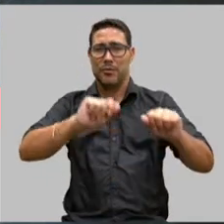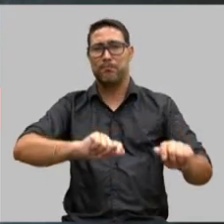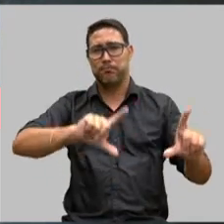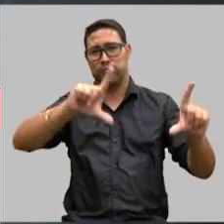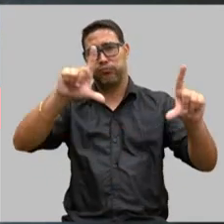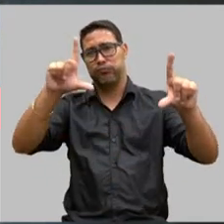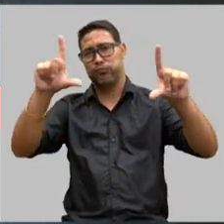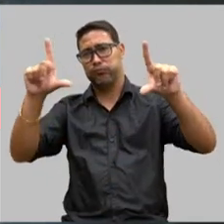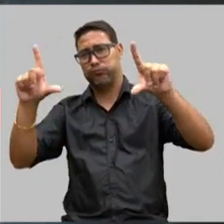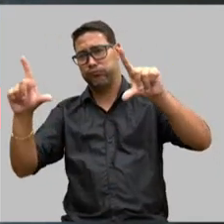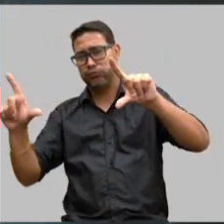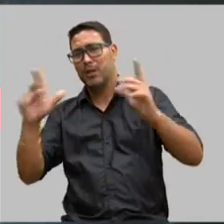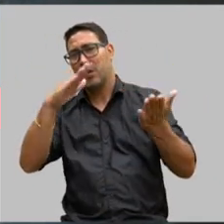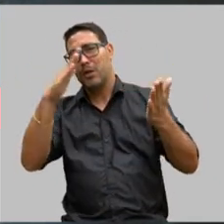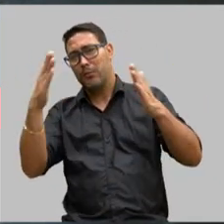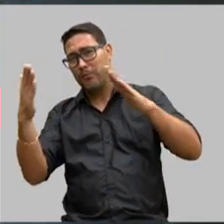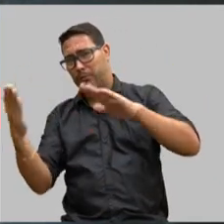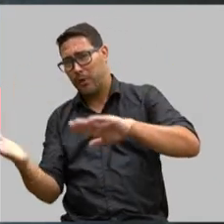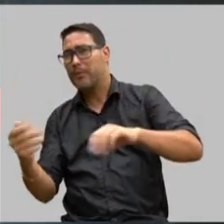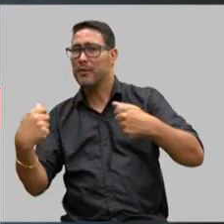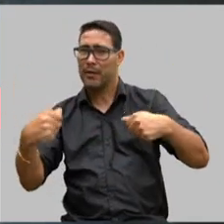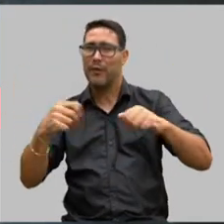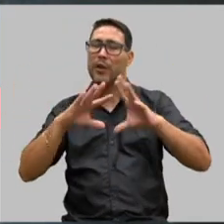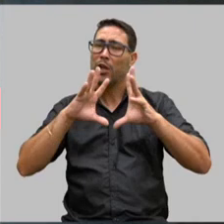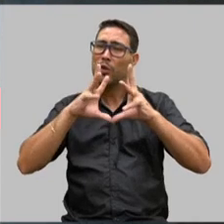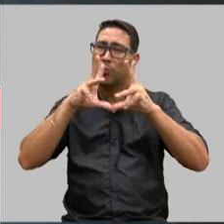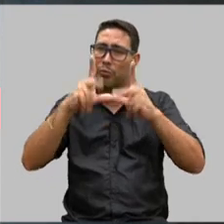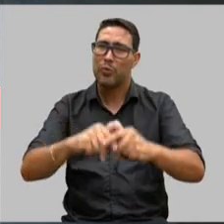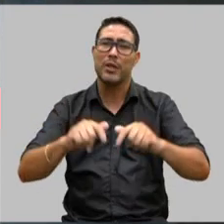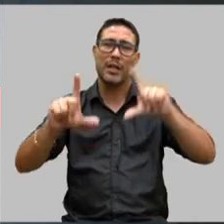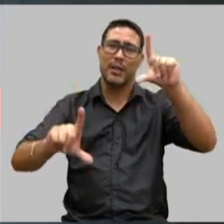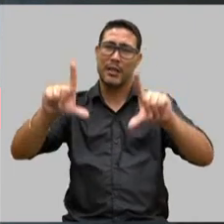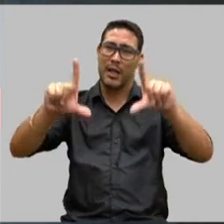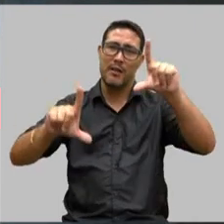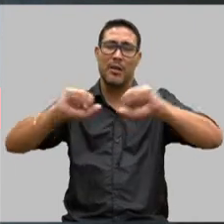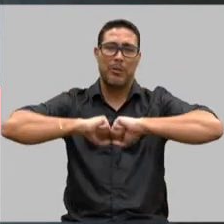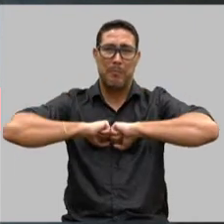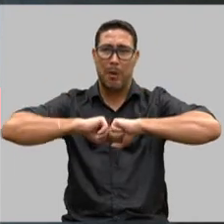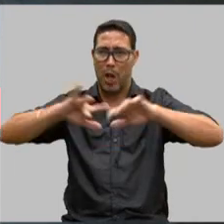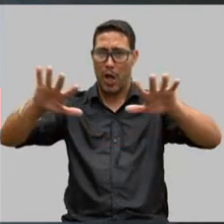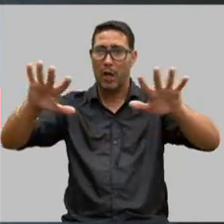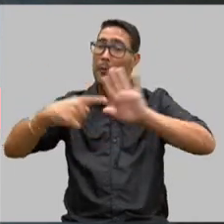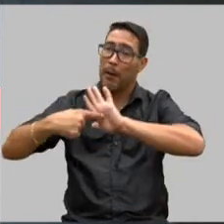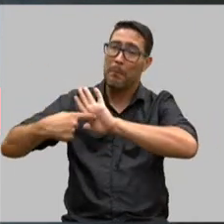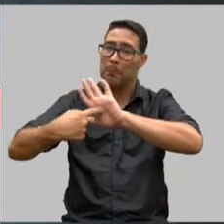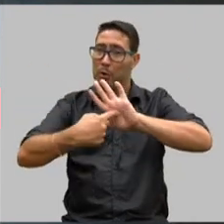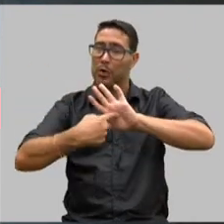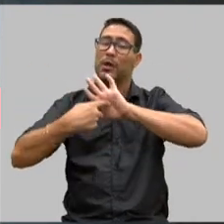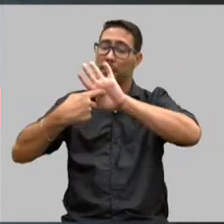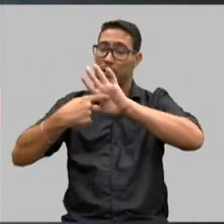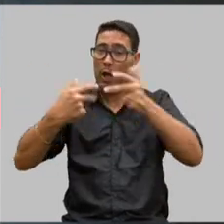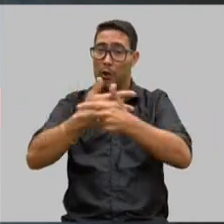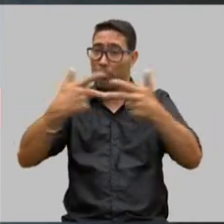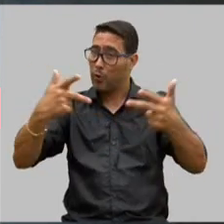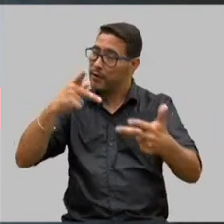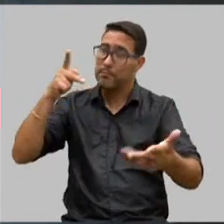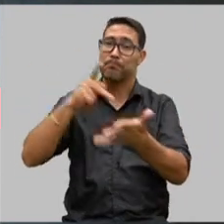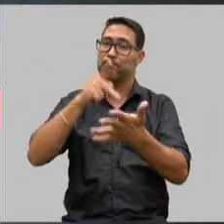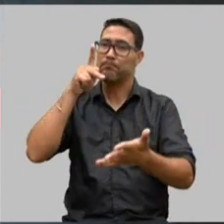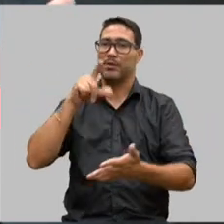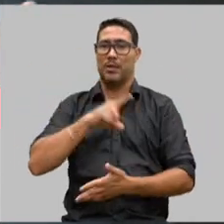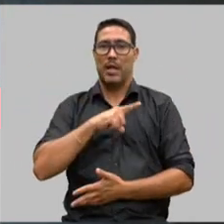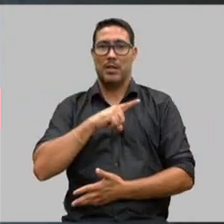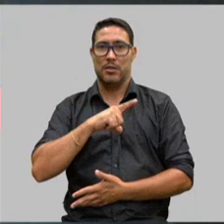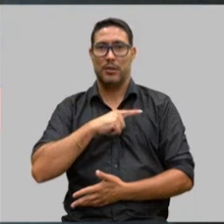nacional para que a gente possa realmente demonstrar a realidade que nós estamos vivendo. Em nome